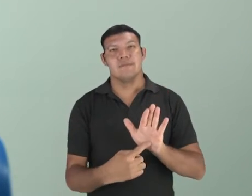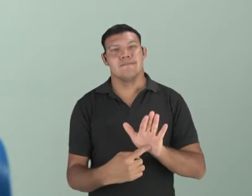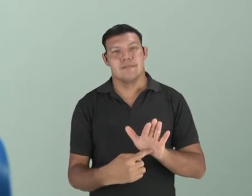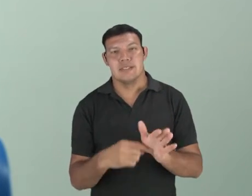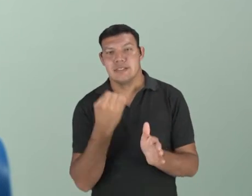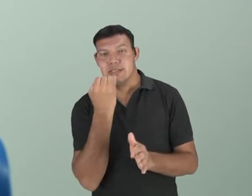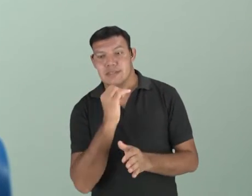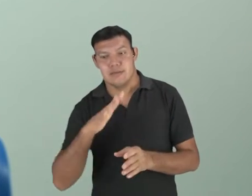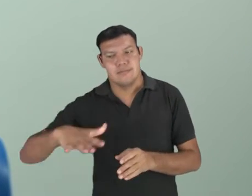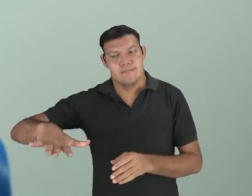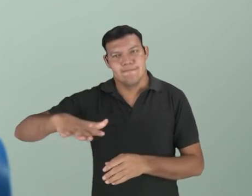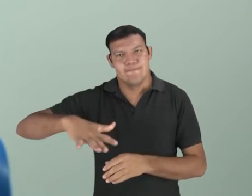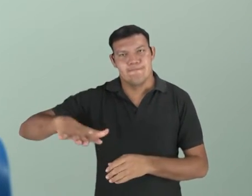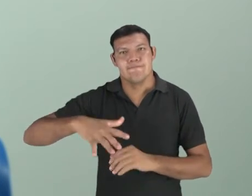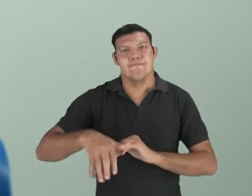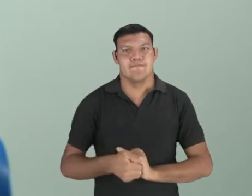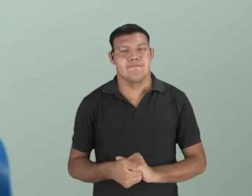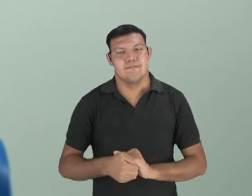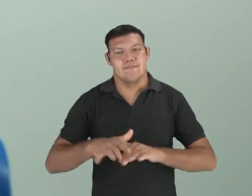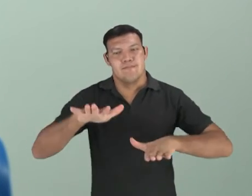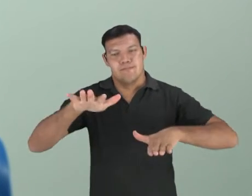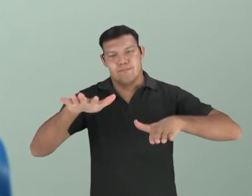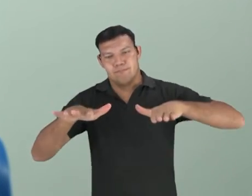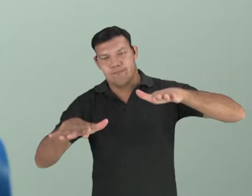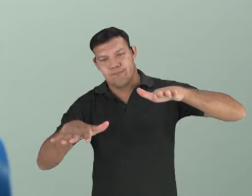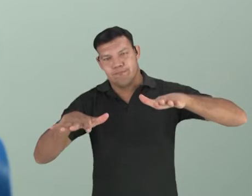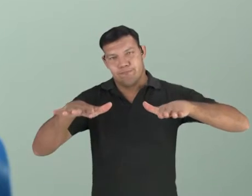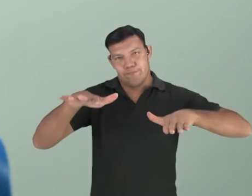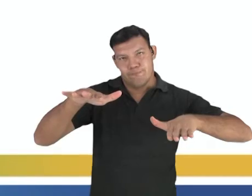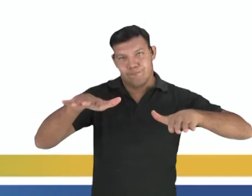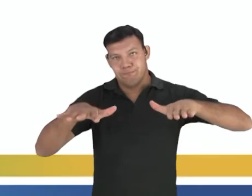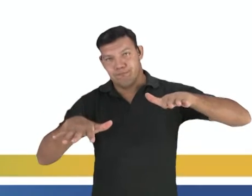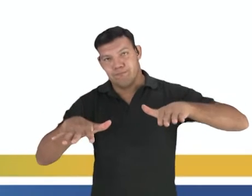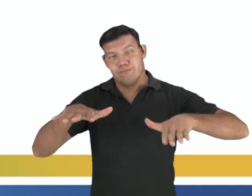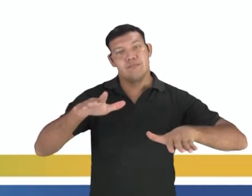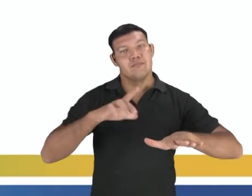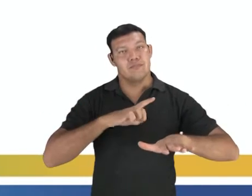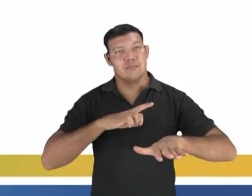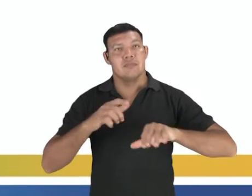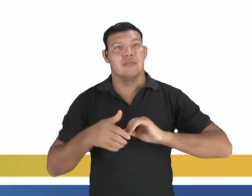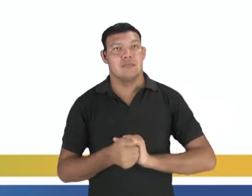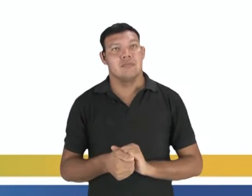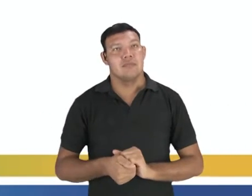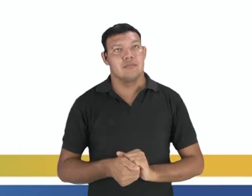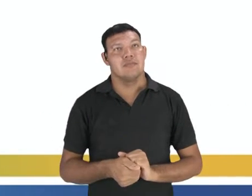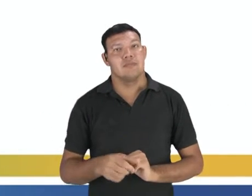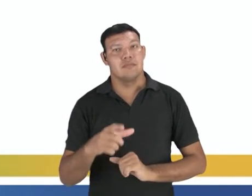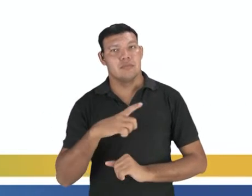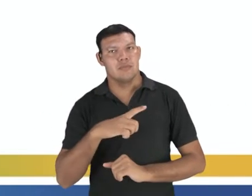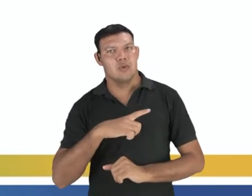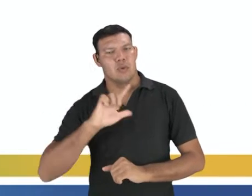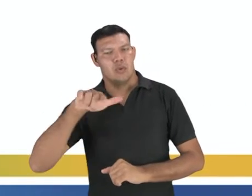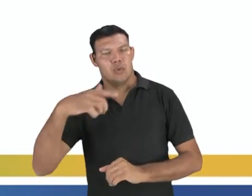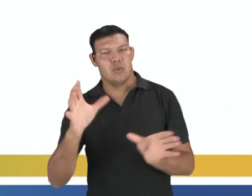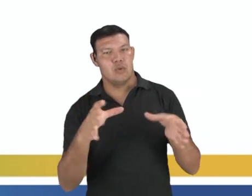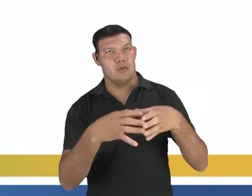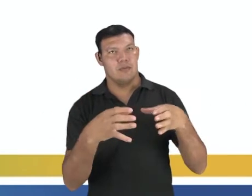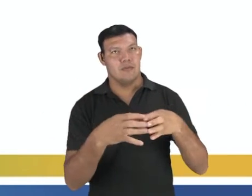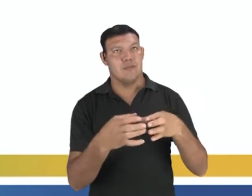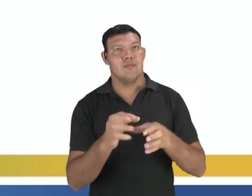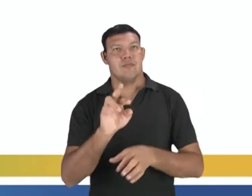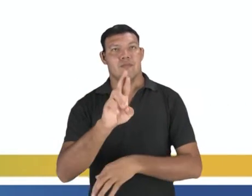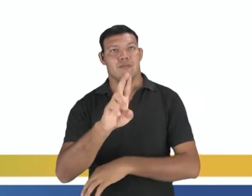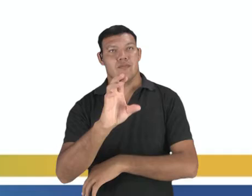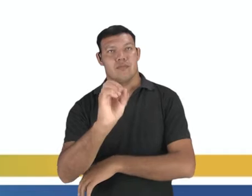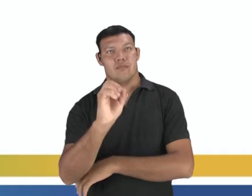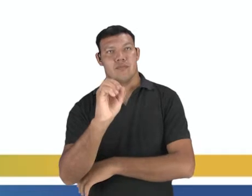se o ambiente ele está em equilíbrio ou não. E outros filos que a gente tem vai ser as